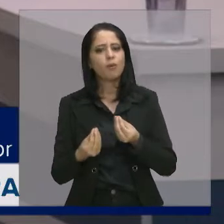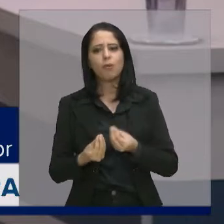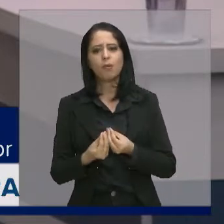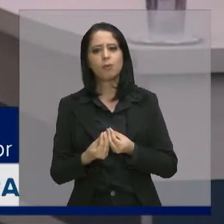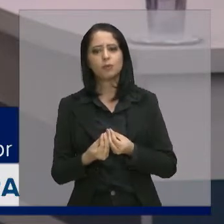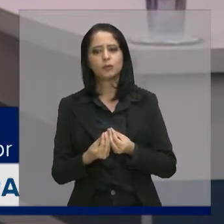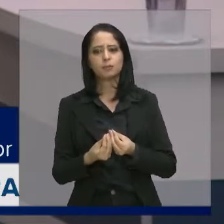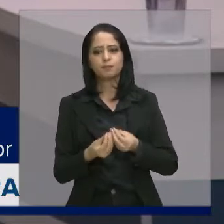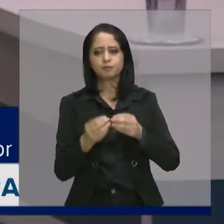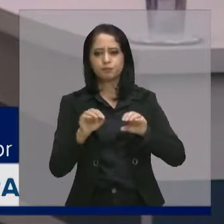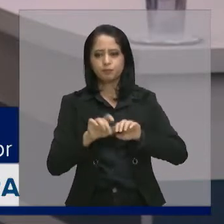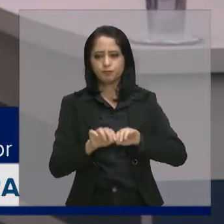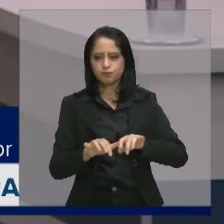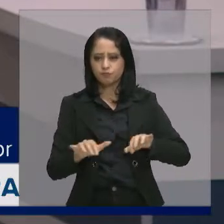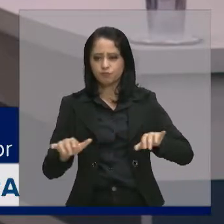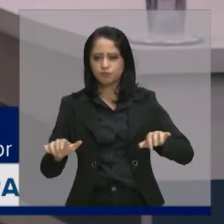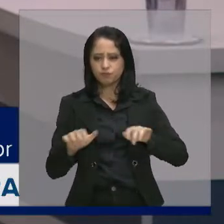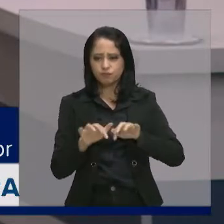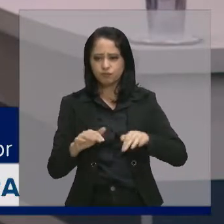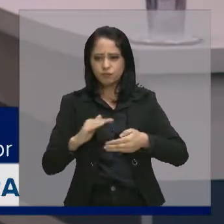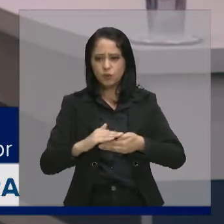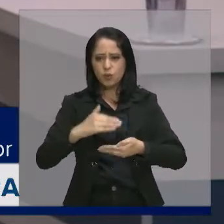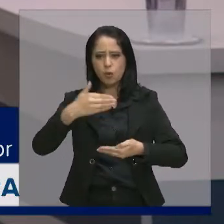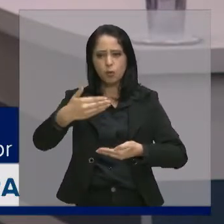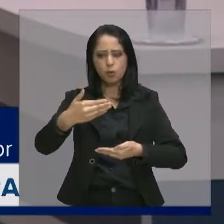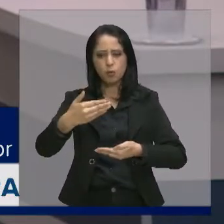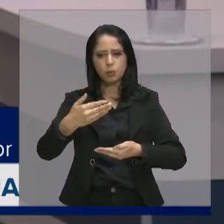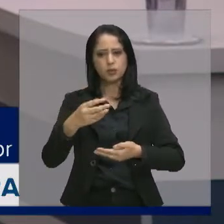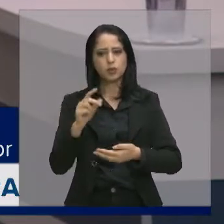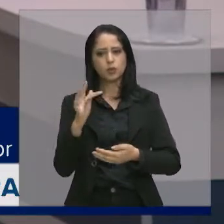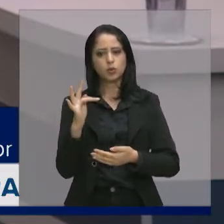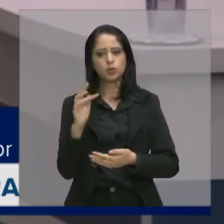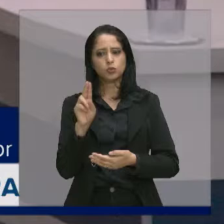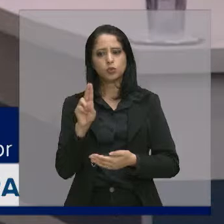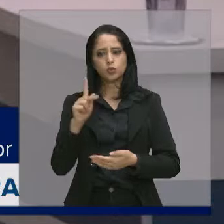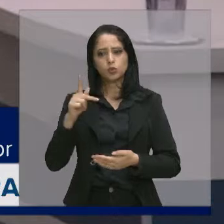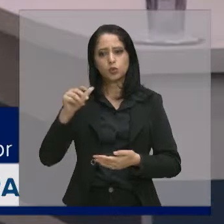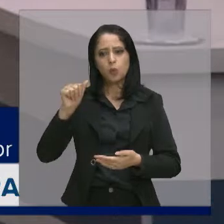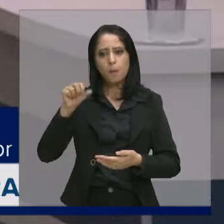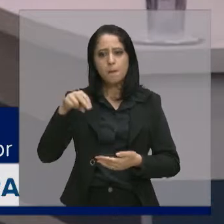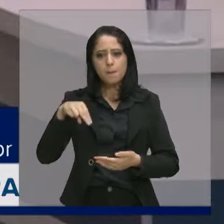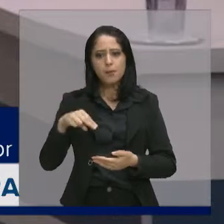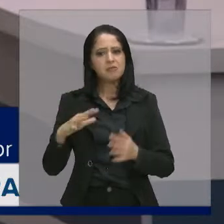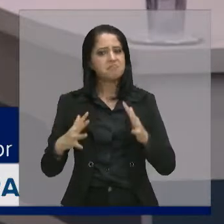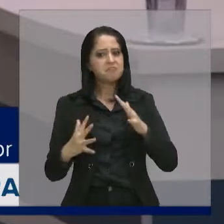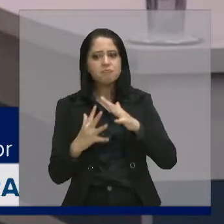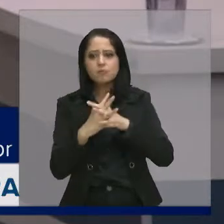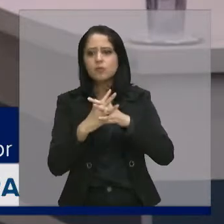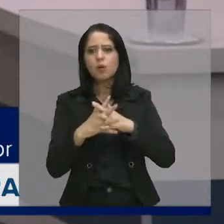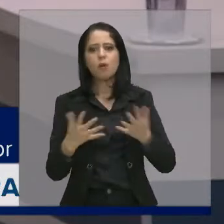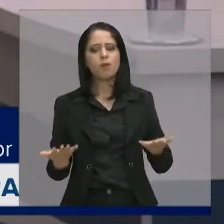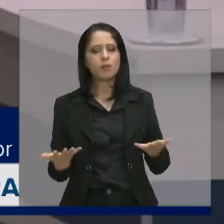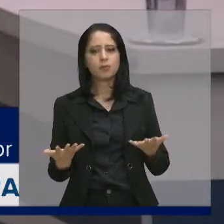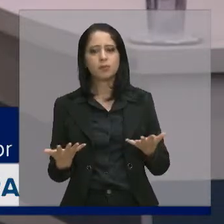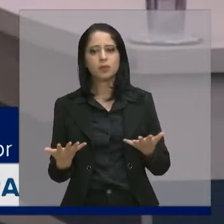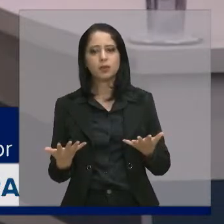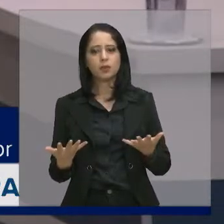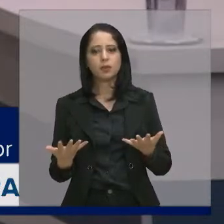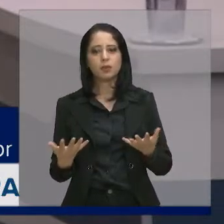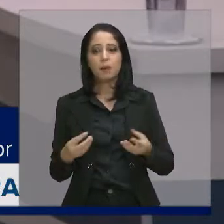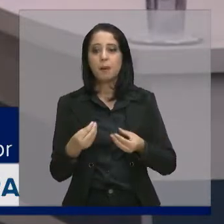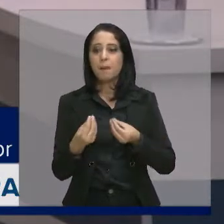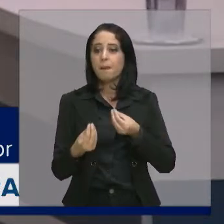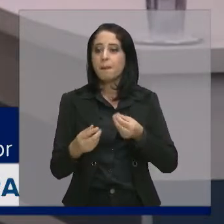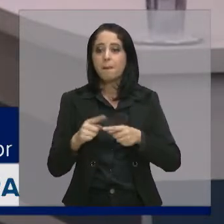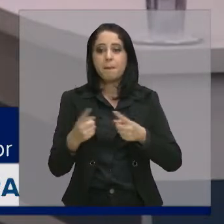computador da época, mas precisava ter investimento para comprar um outro mais moderno, mas infelizmente foi congelado